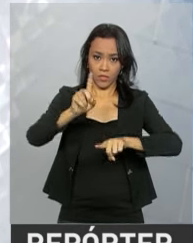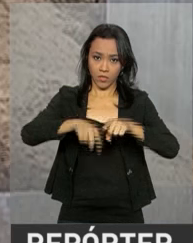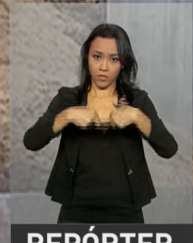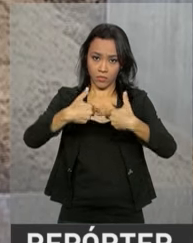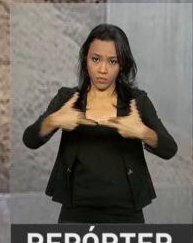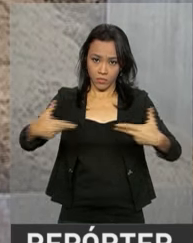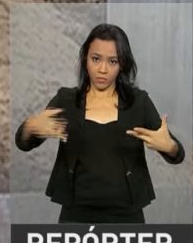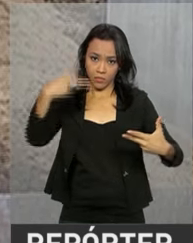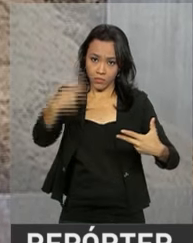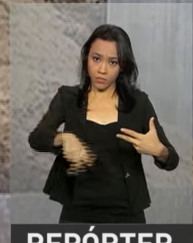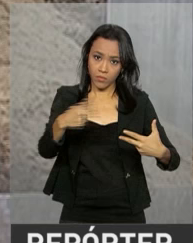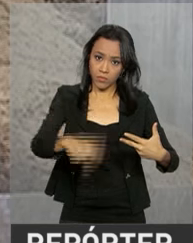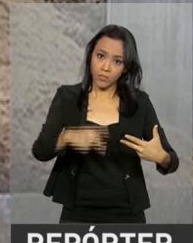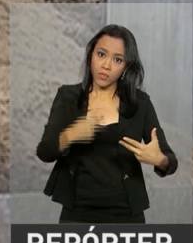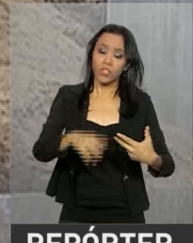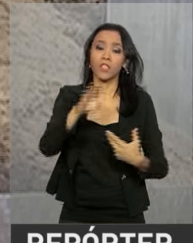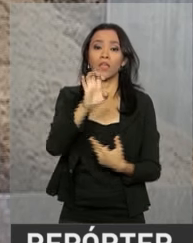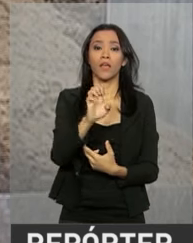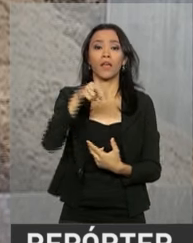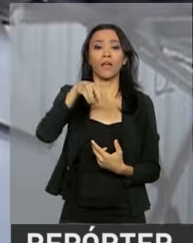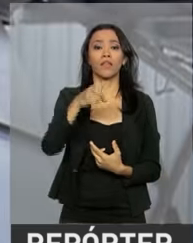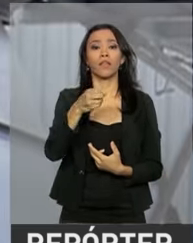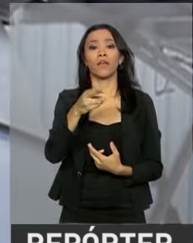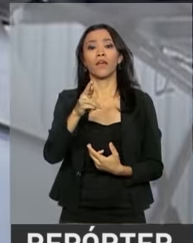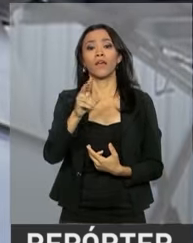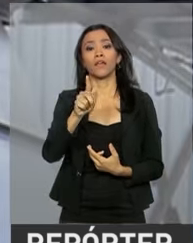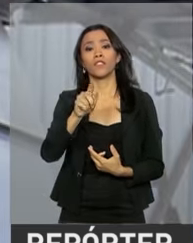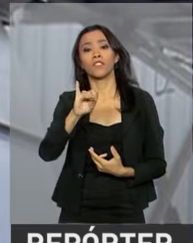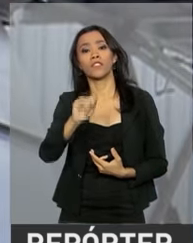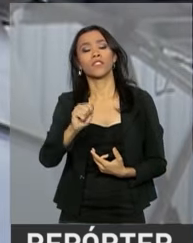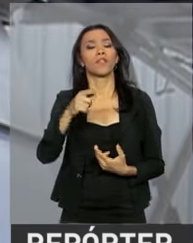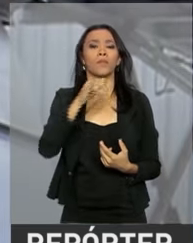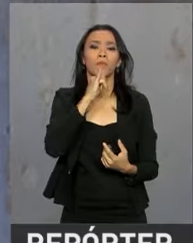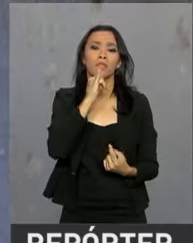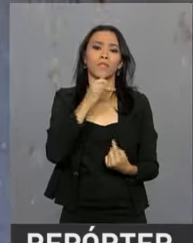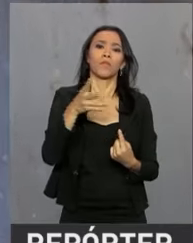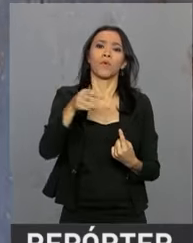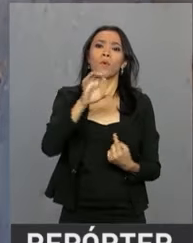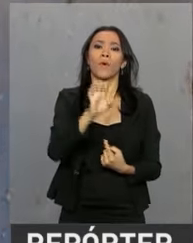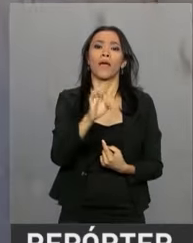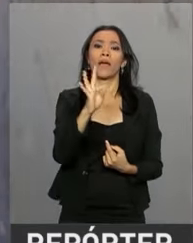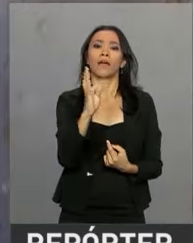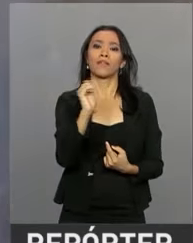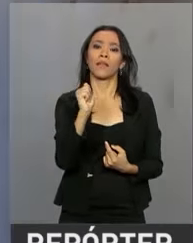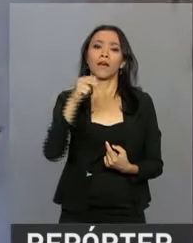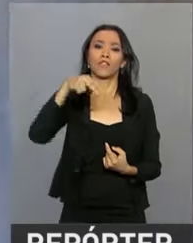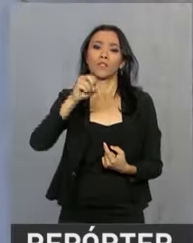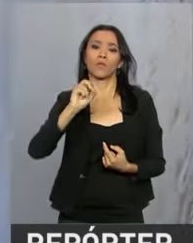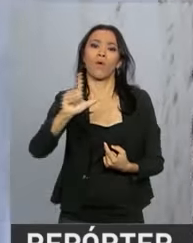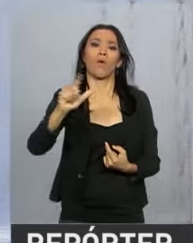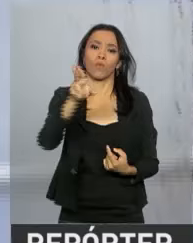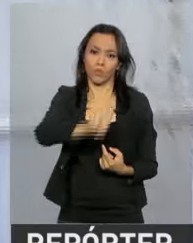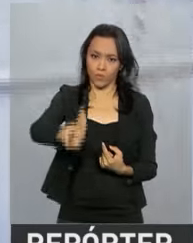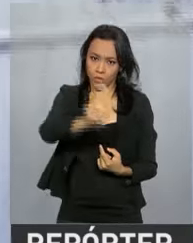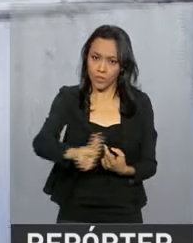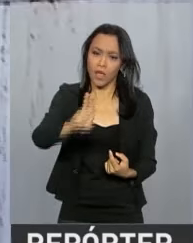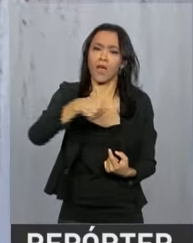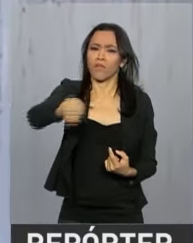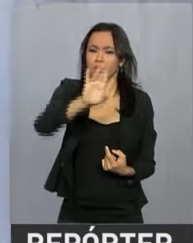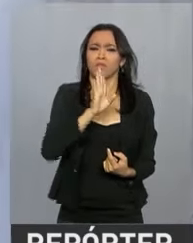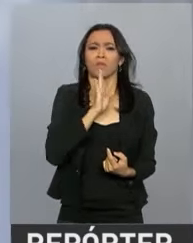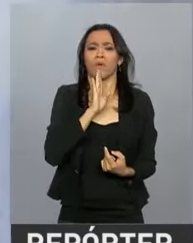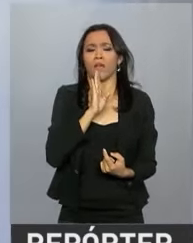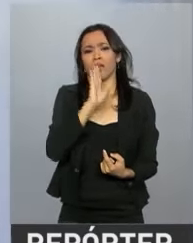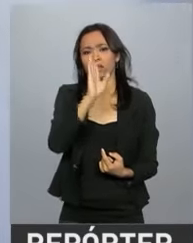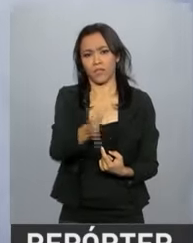de energia que produzem combustíveis renováveis, como o caso do etanol. O etanol que a gente conhece, o